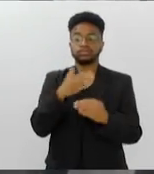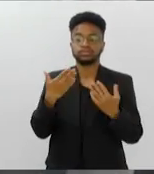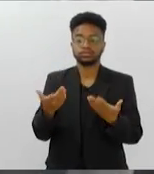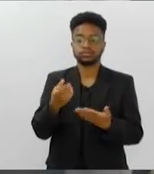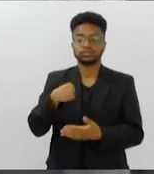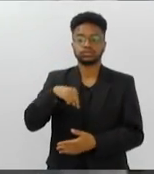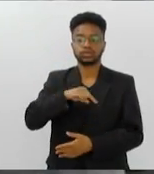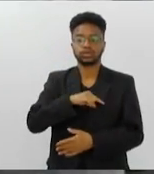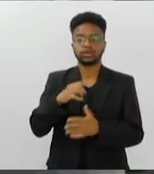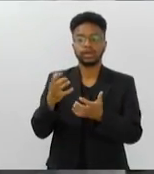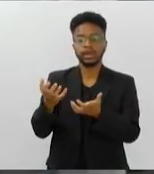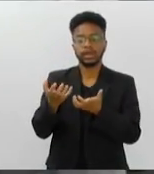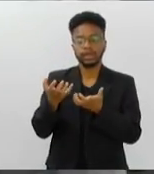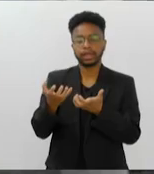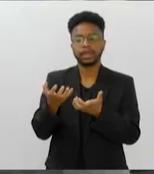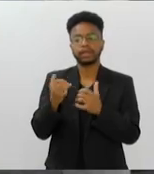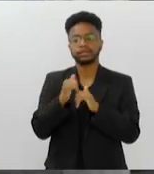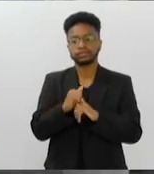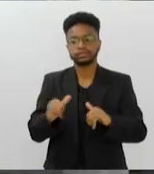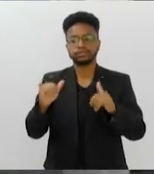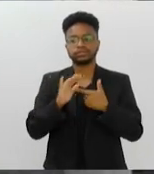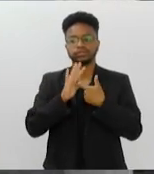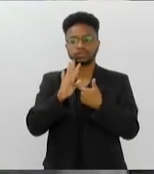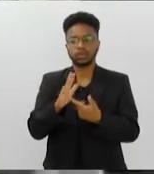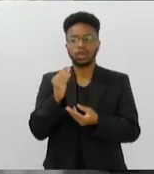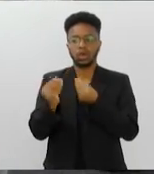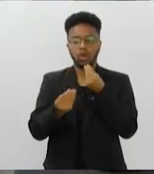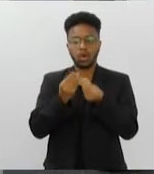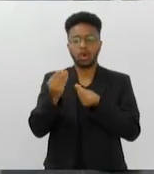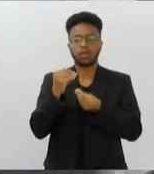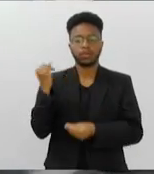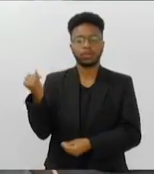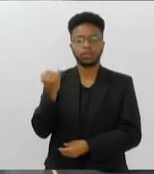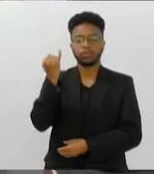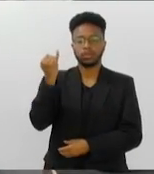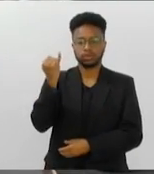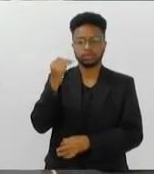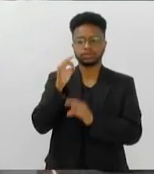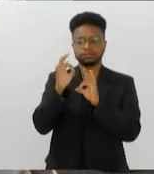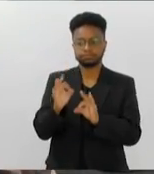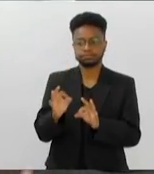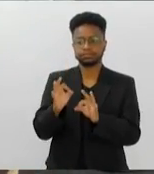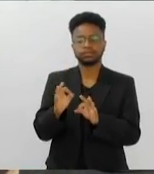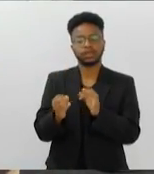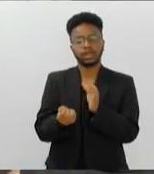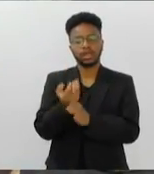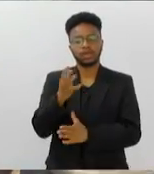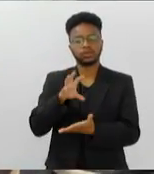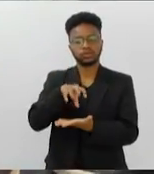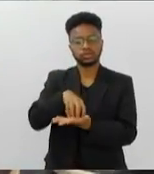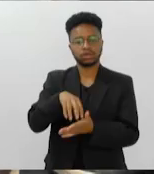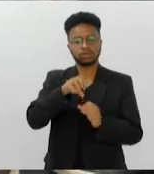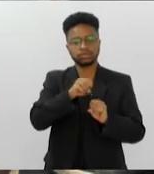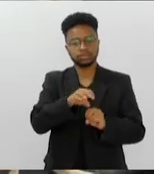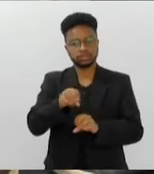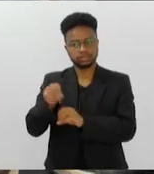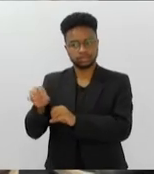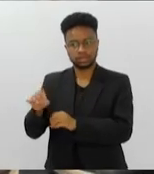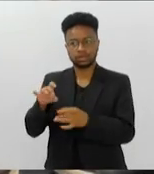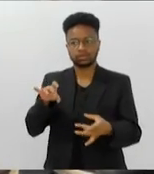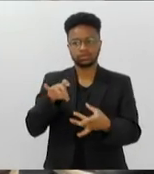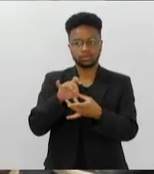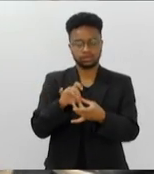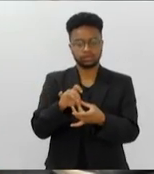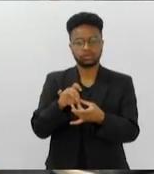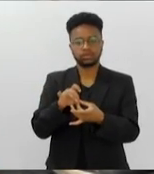queríamos reforçar a importância aqui da criação desse centro de ensino, baseado aí,